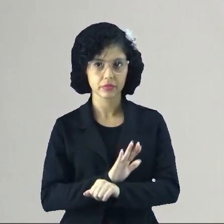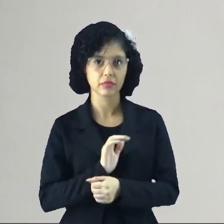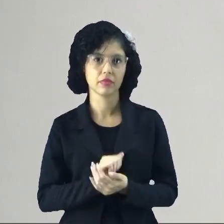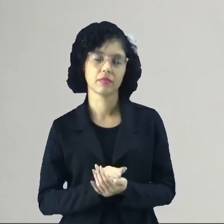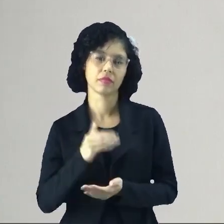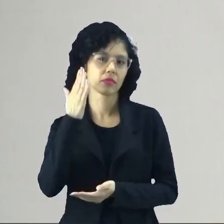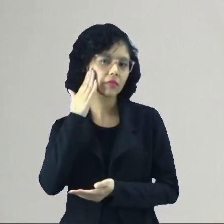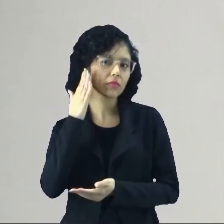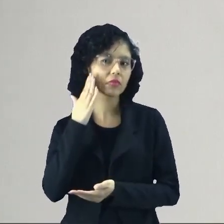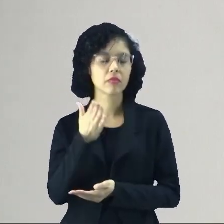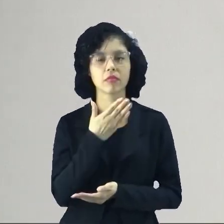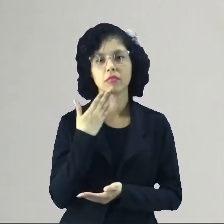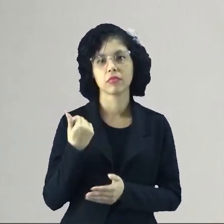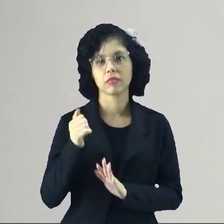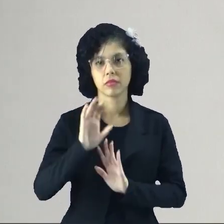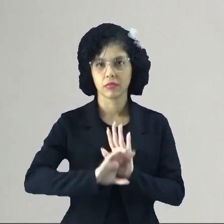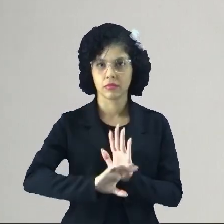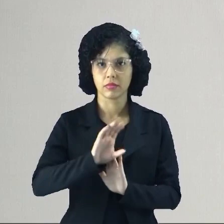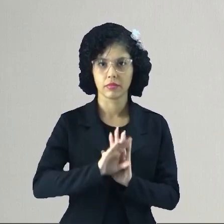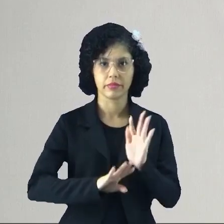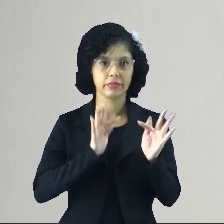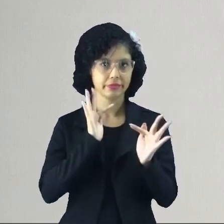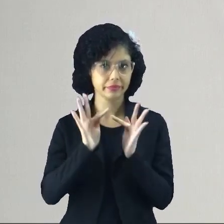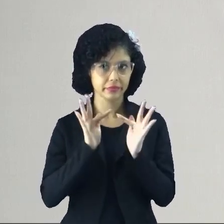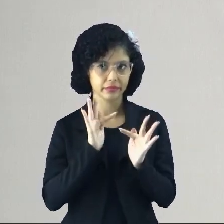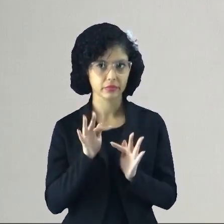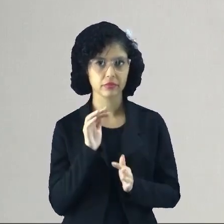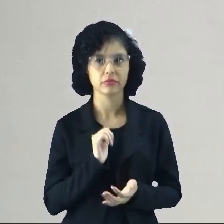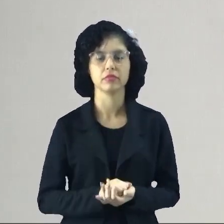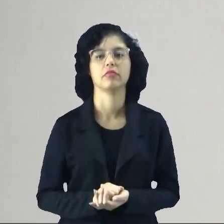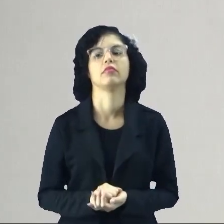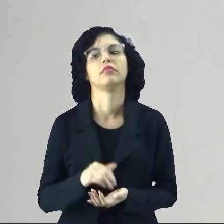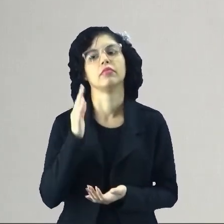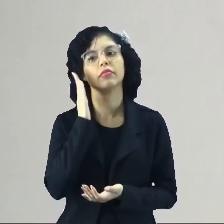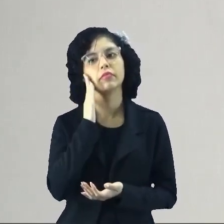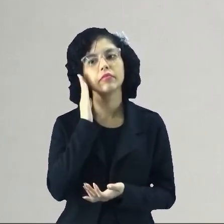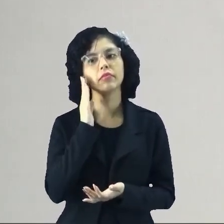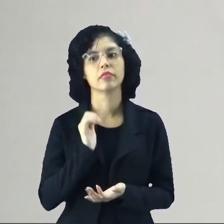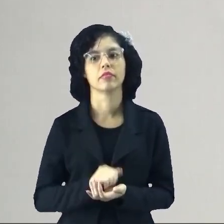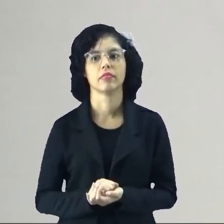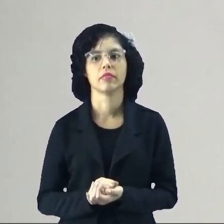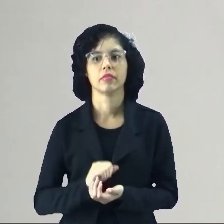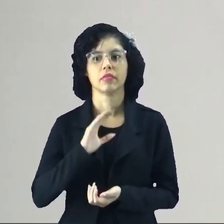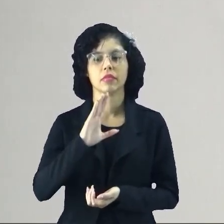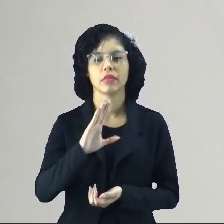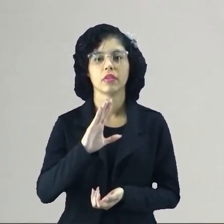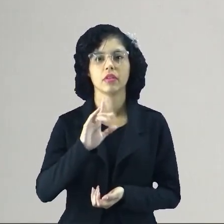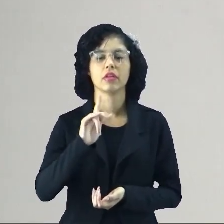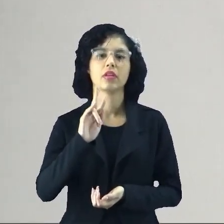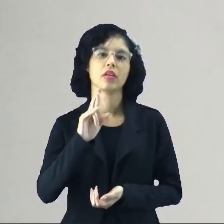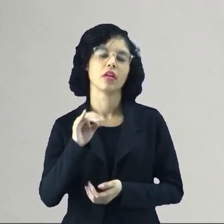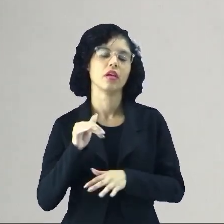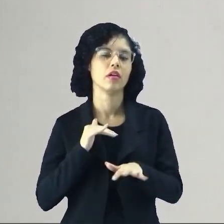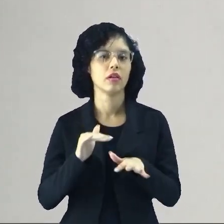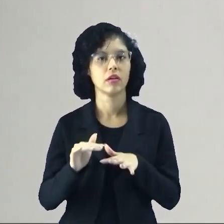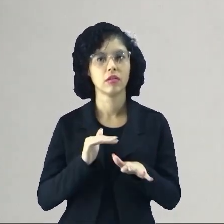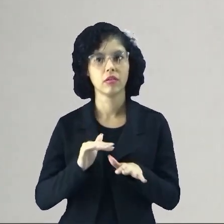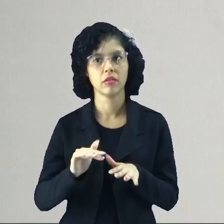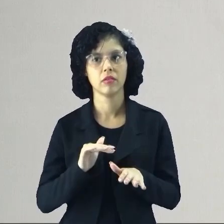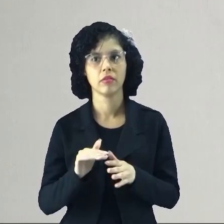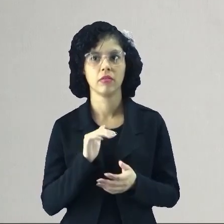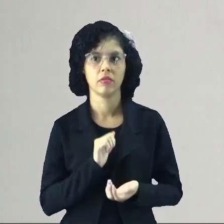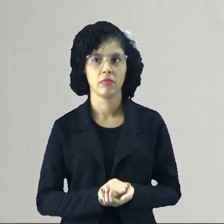a compreender esses conceitos da física. Vamos entender um pouco sobre a questão de cargas elétricas, o